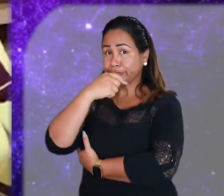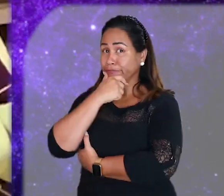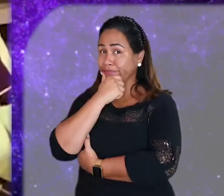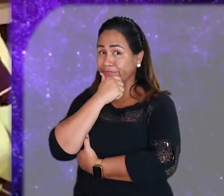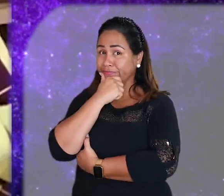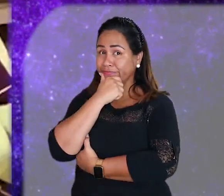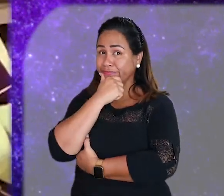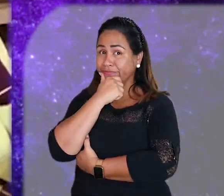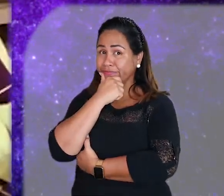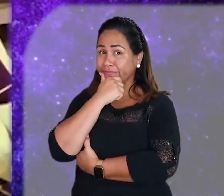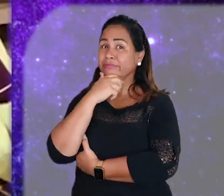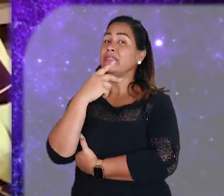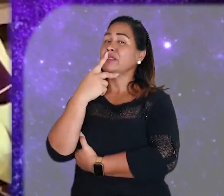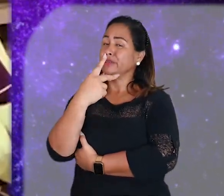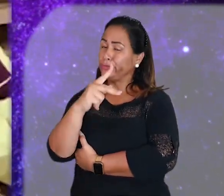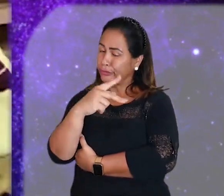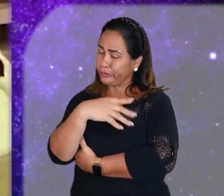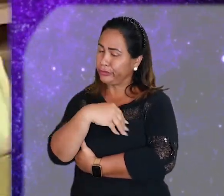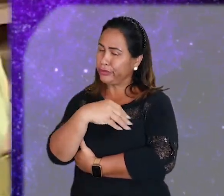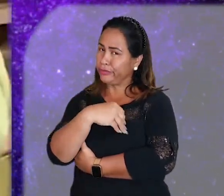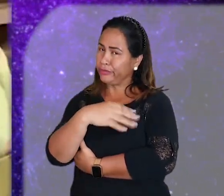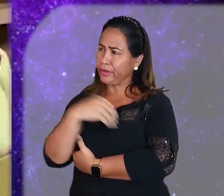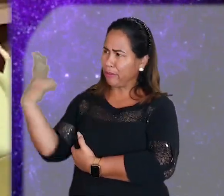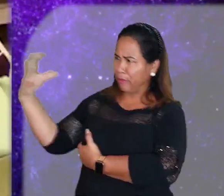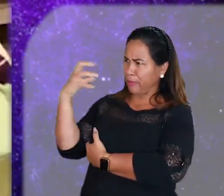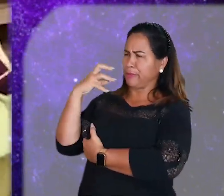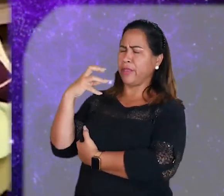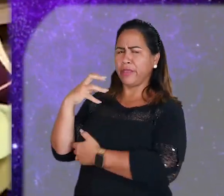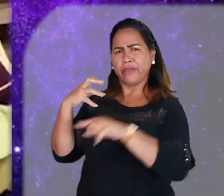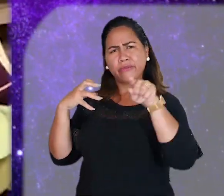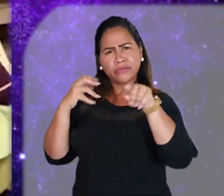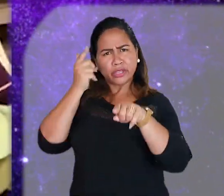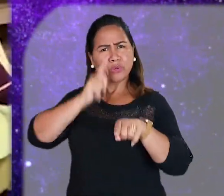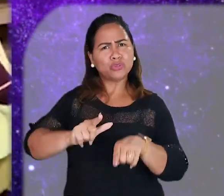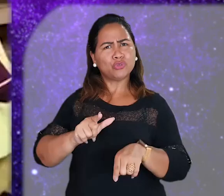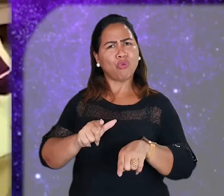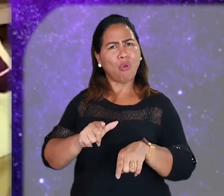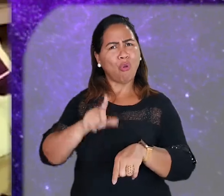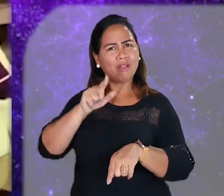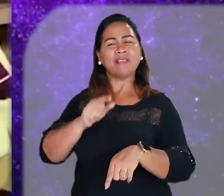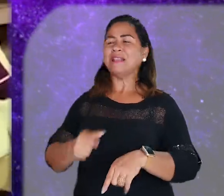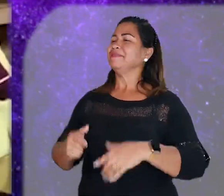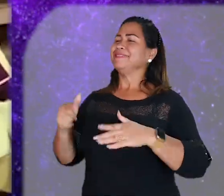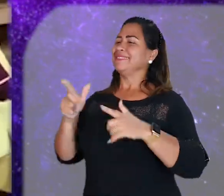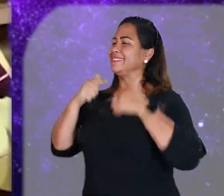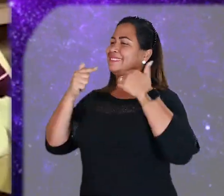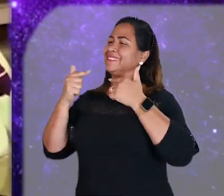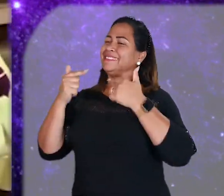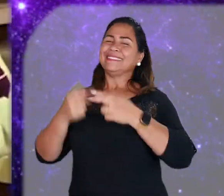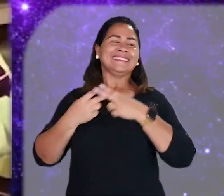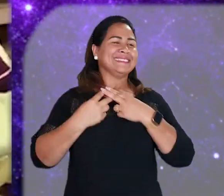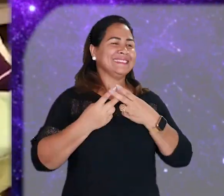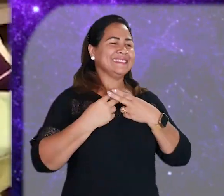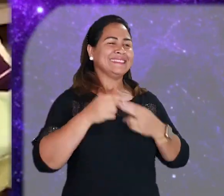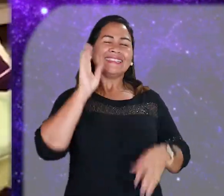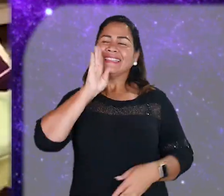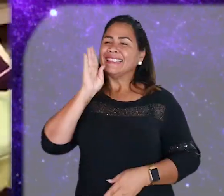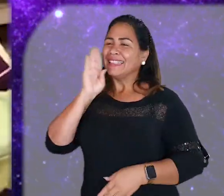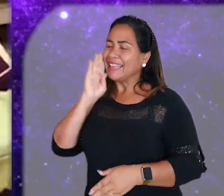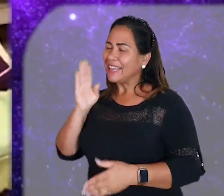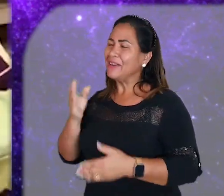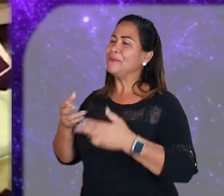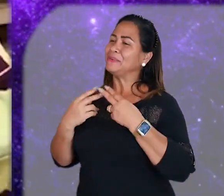terra de novo Será segundo dia ela foi mal humorada com você e você eu continuei sendo